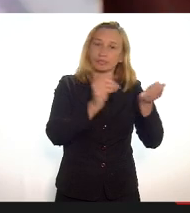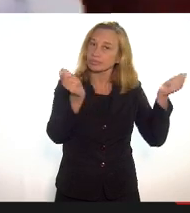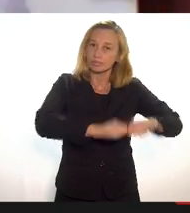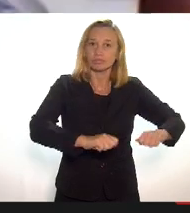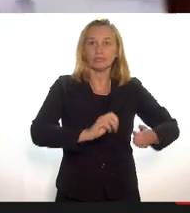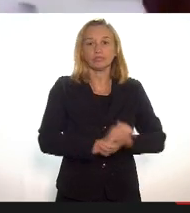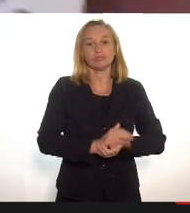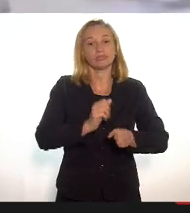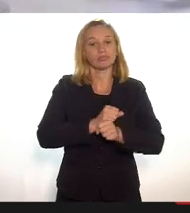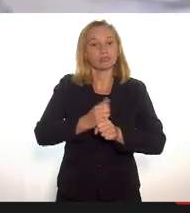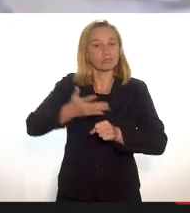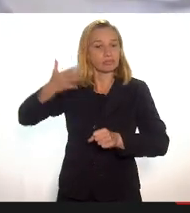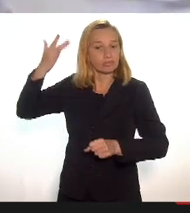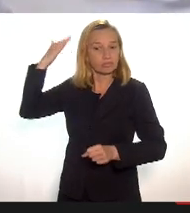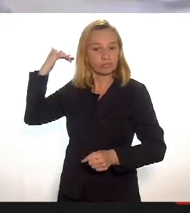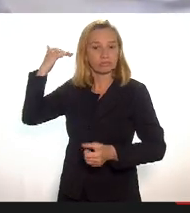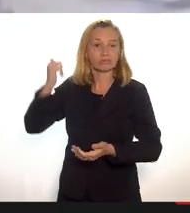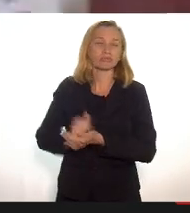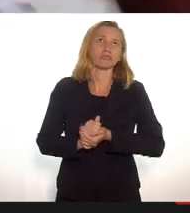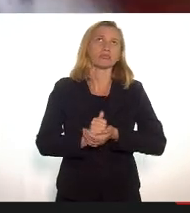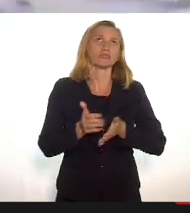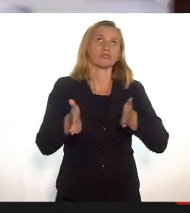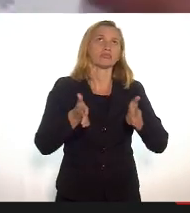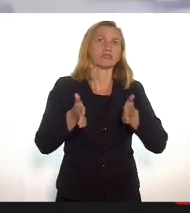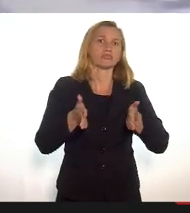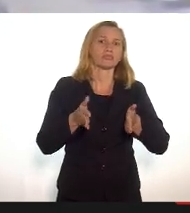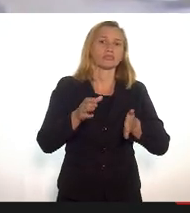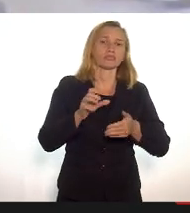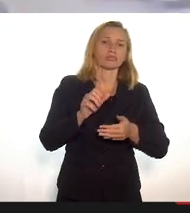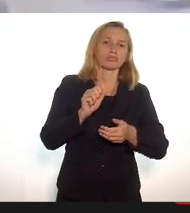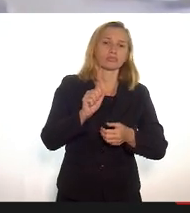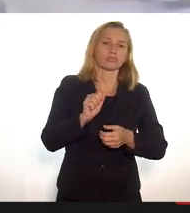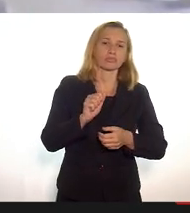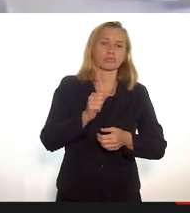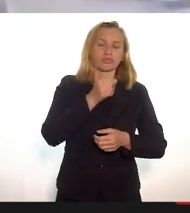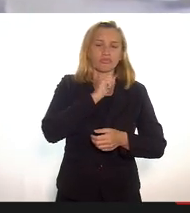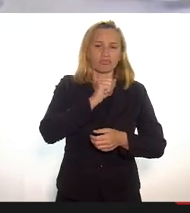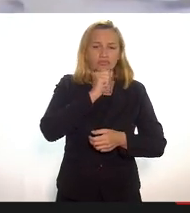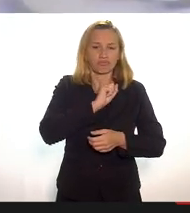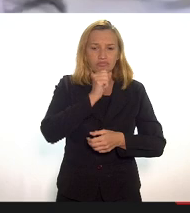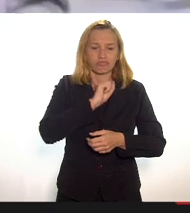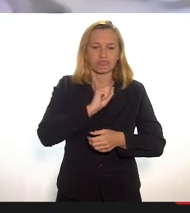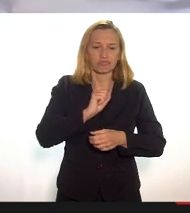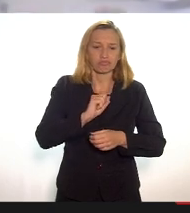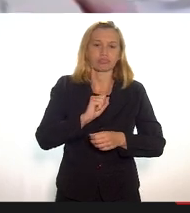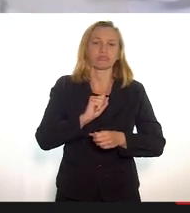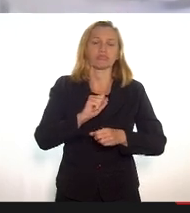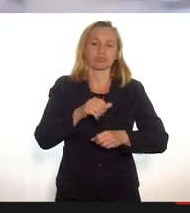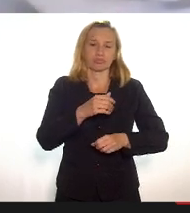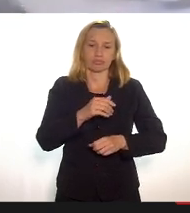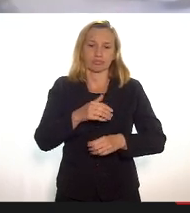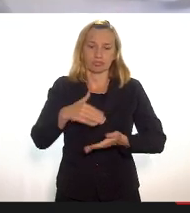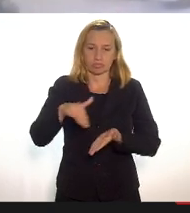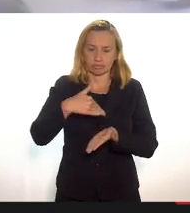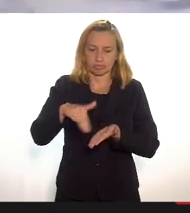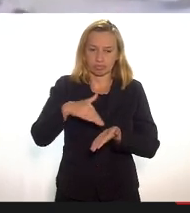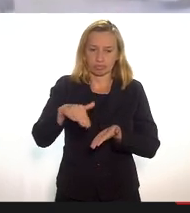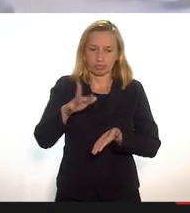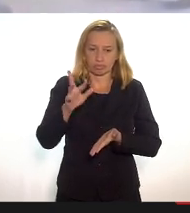desde a época do antigo secretário Sérgio Cortes, que também agiu da mesma forma